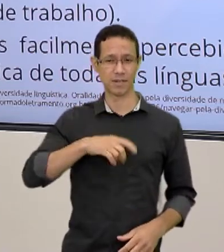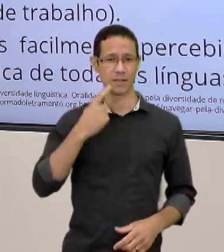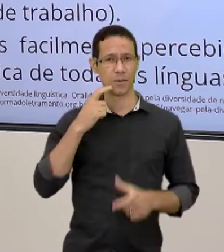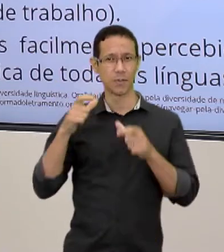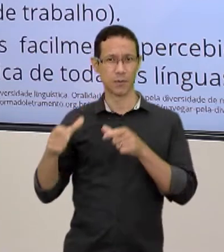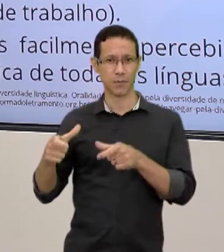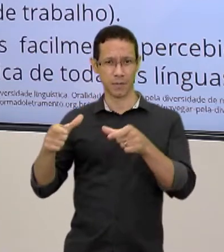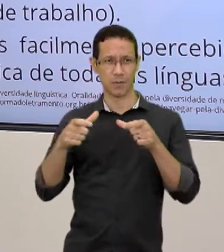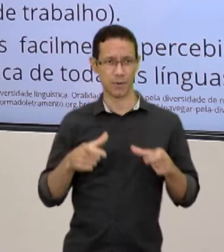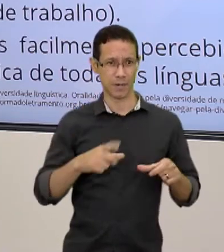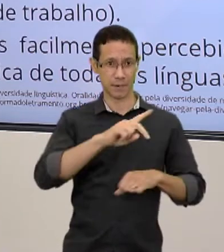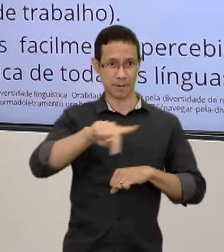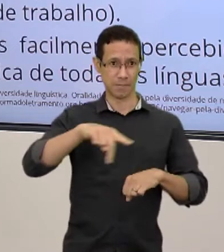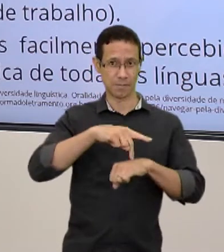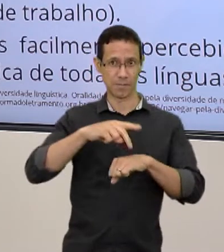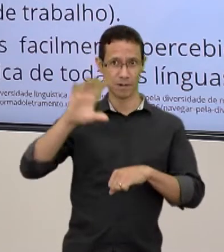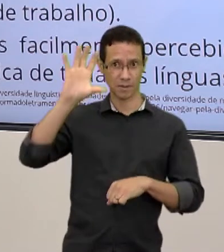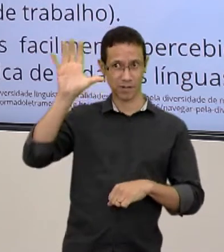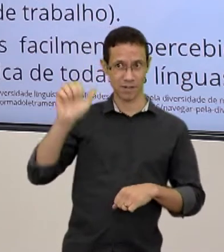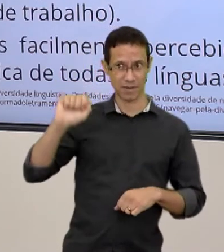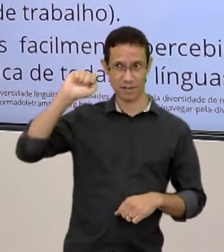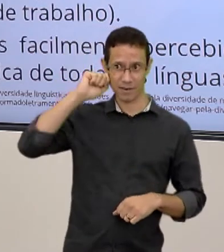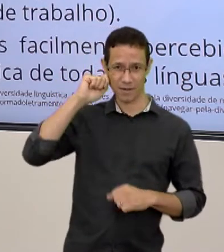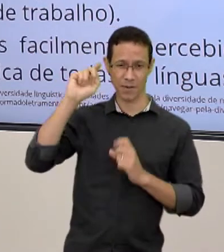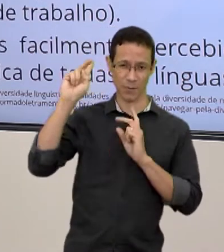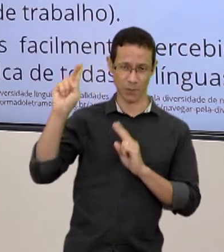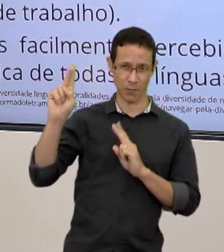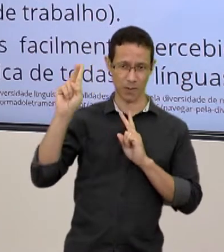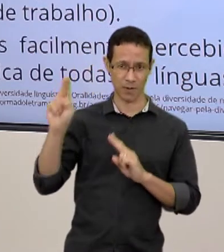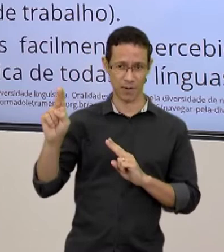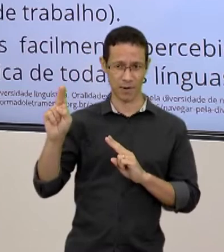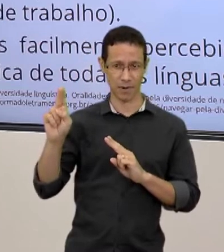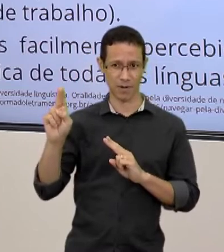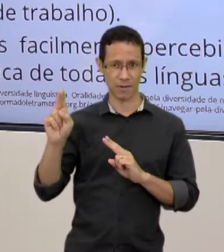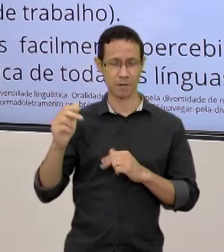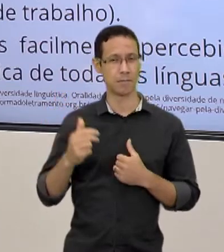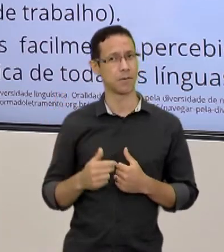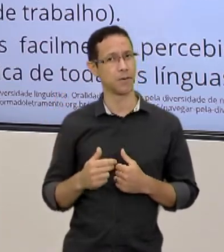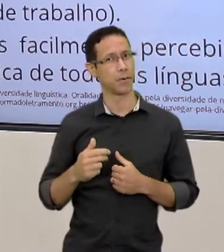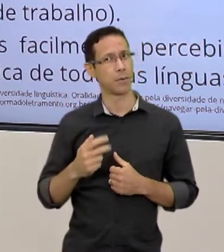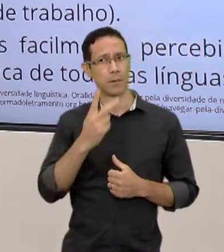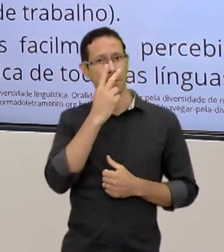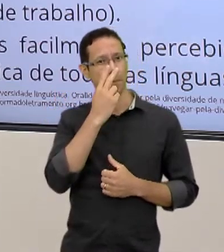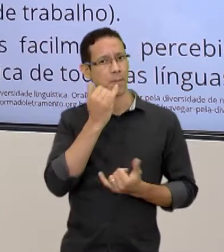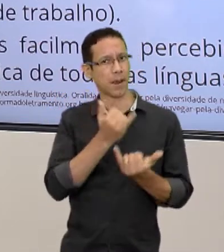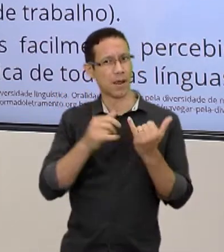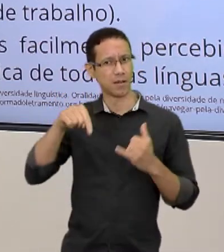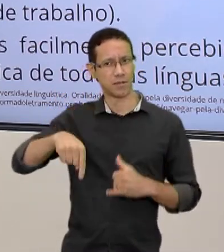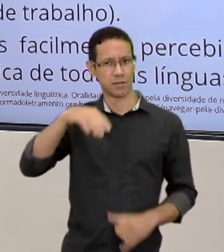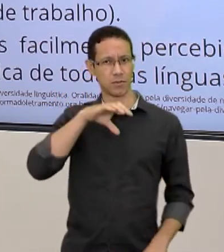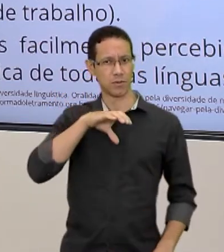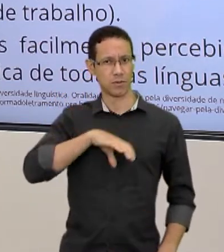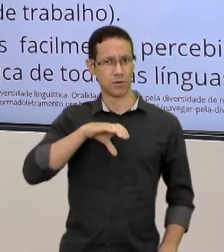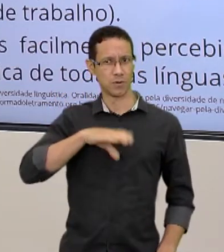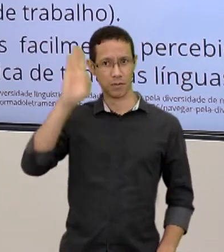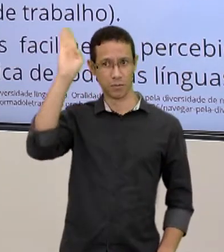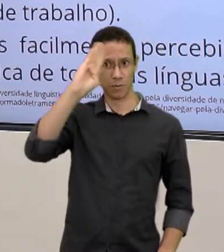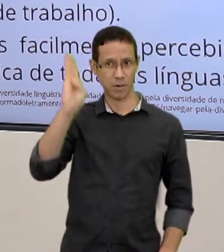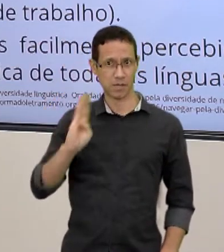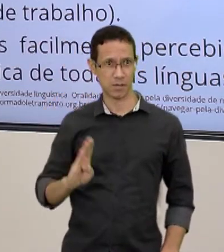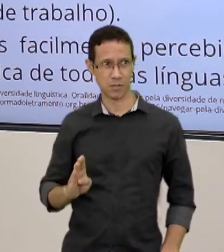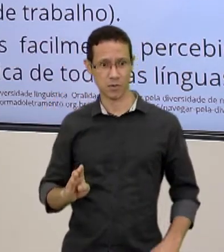alguns países da África, será que é igualzinho ao nosso, né? Será que se parece mais com o português do Brasil, com o português de